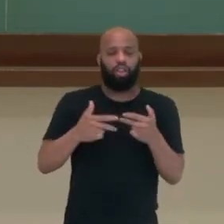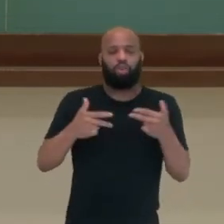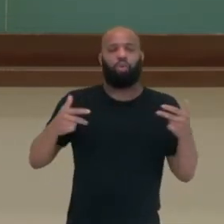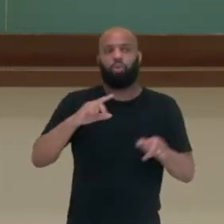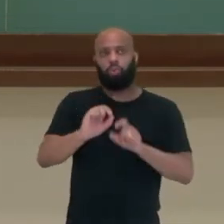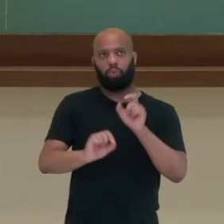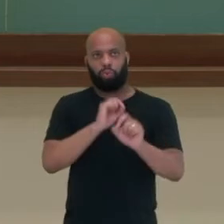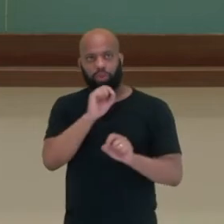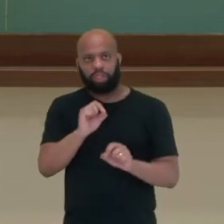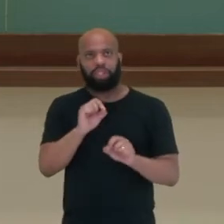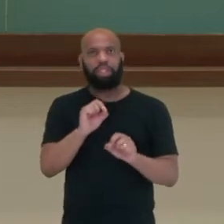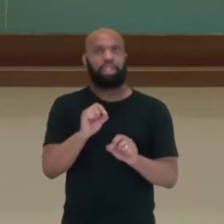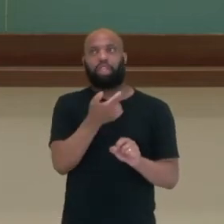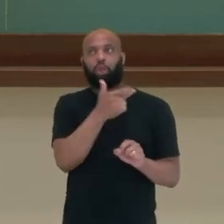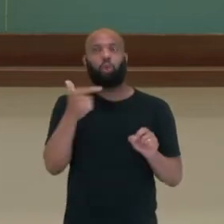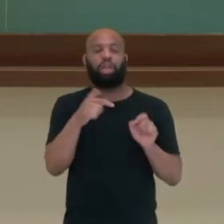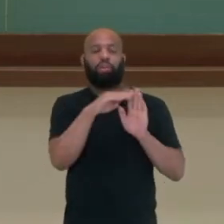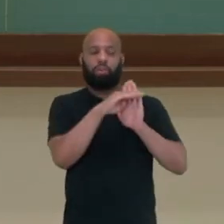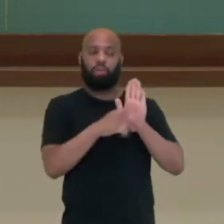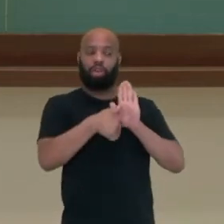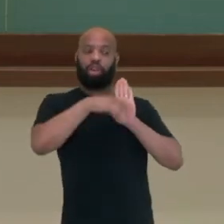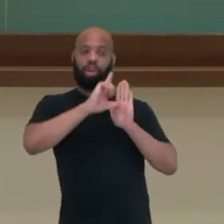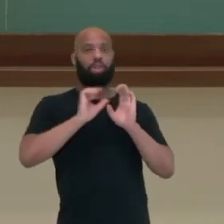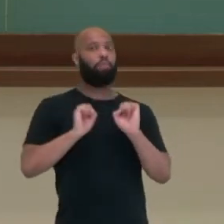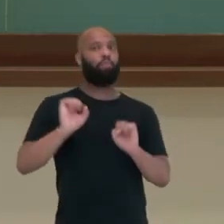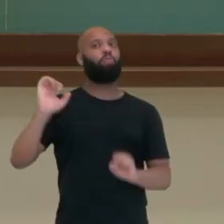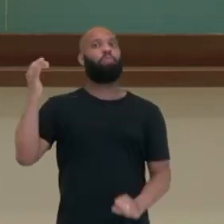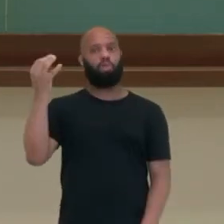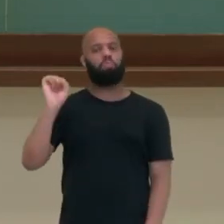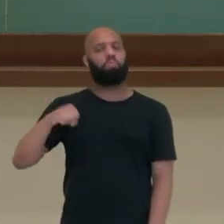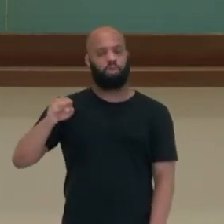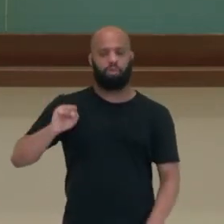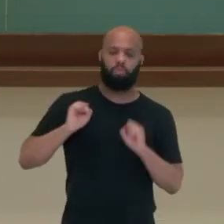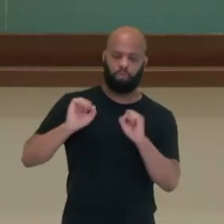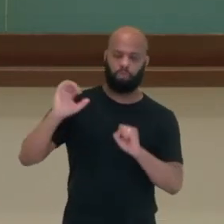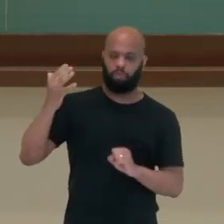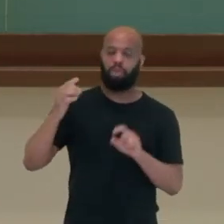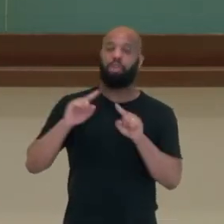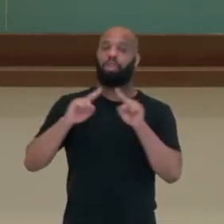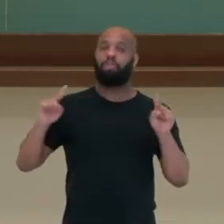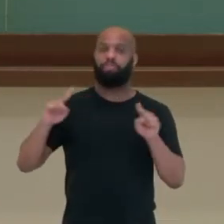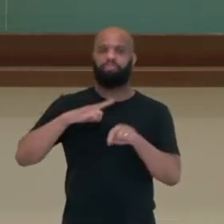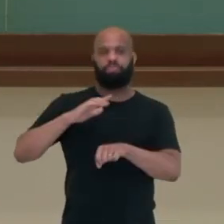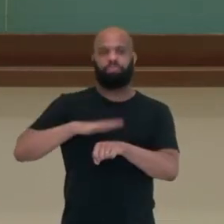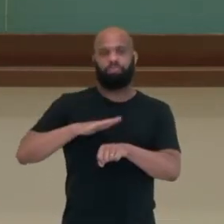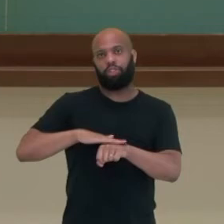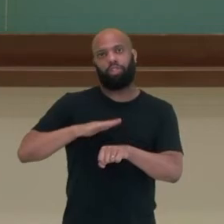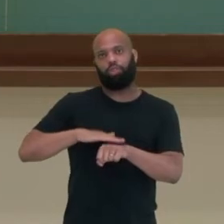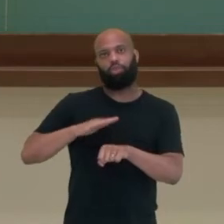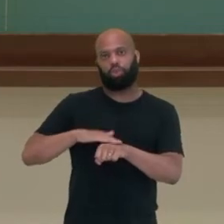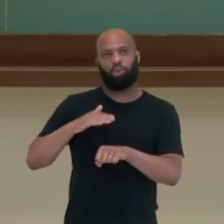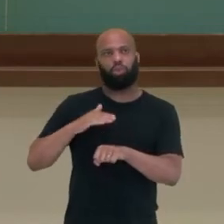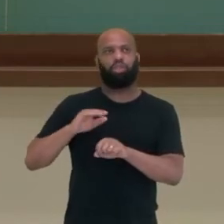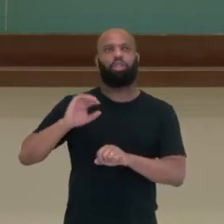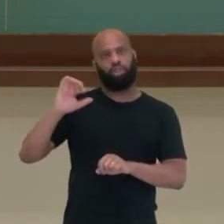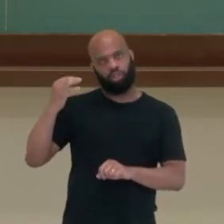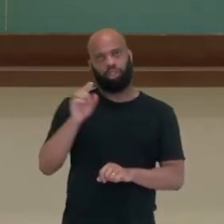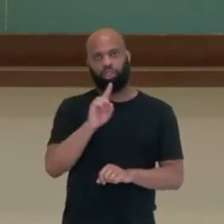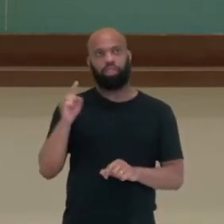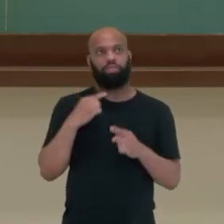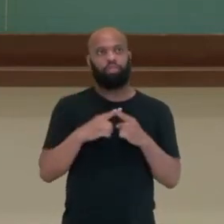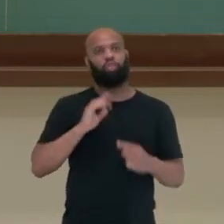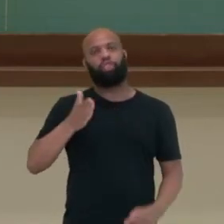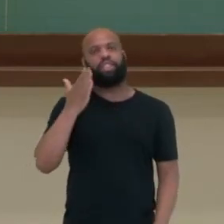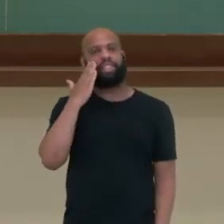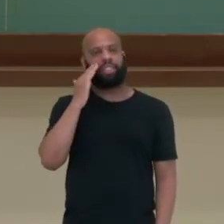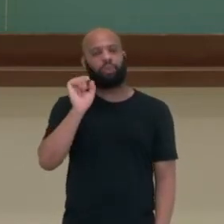estejam elaboradas de antemão. Pode, claro que pode. Mas normalmente não ocorre isso. Ela já está estruturada e já sabe